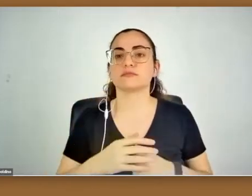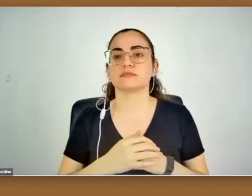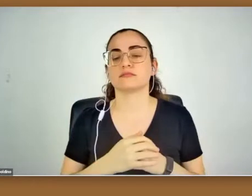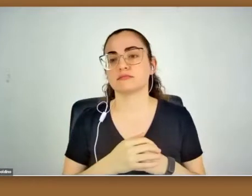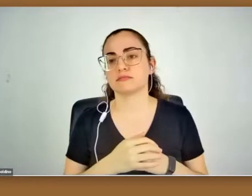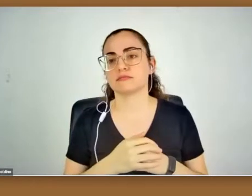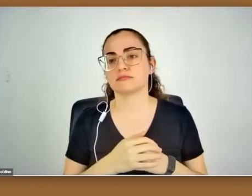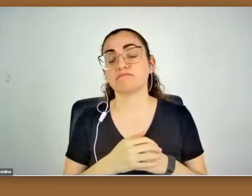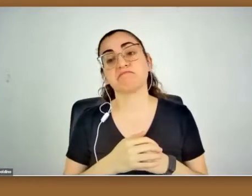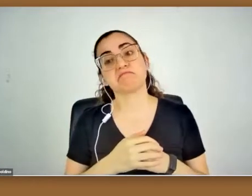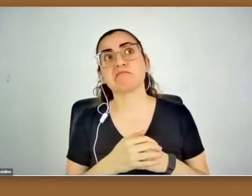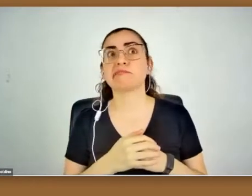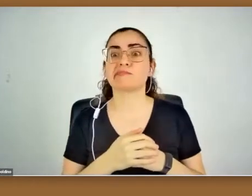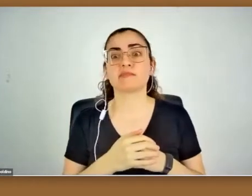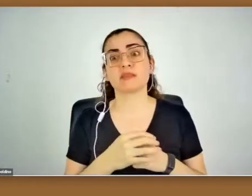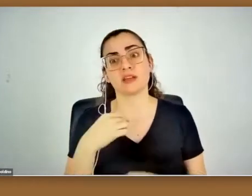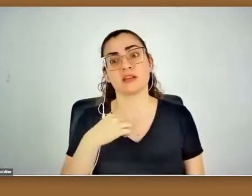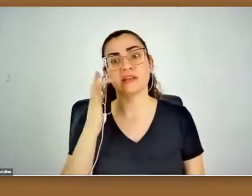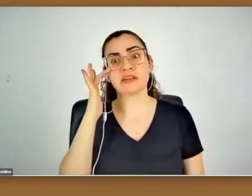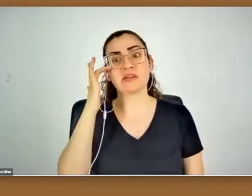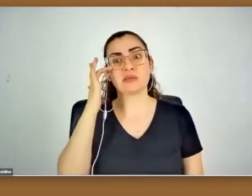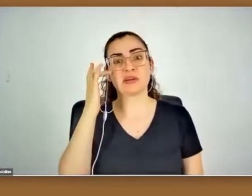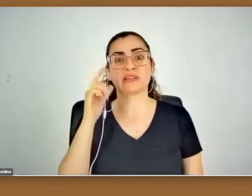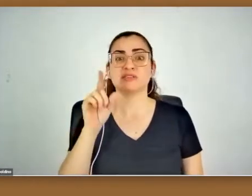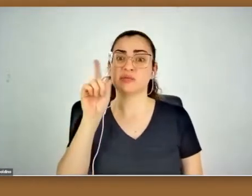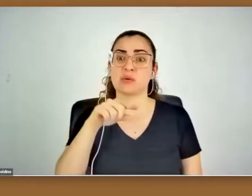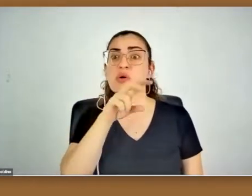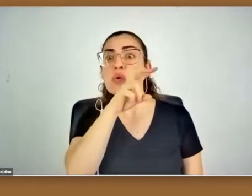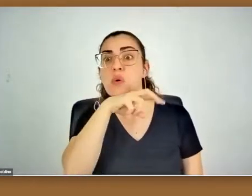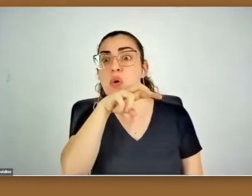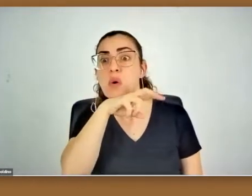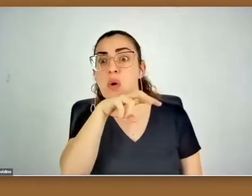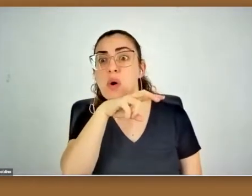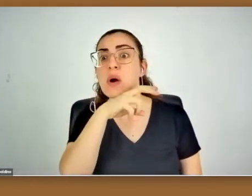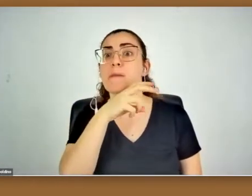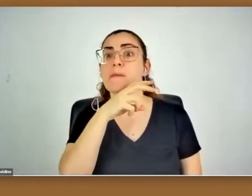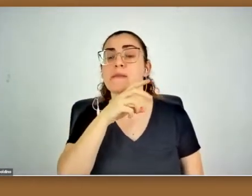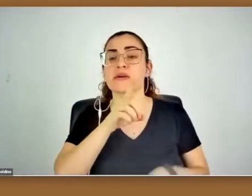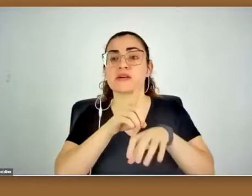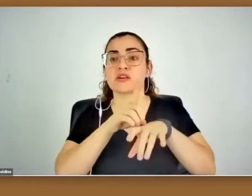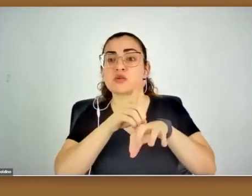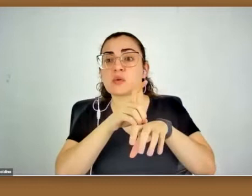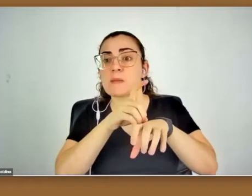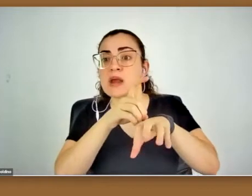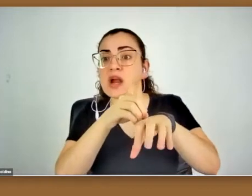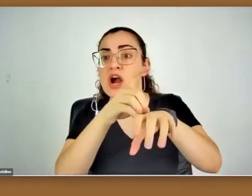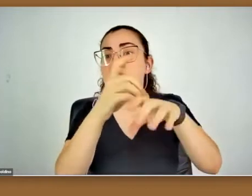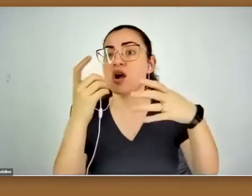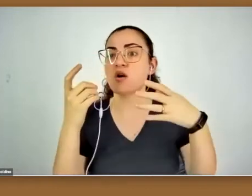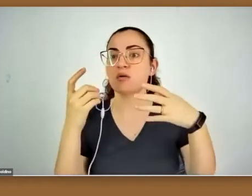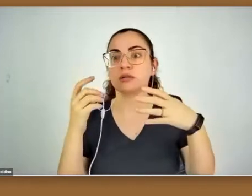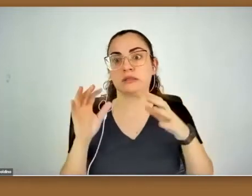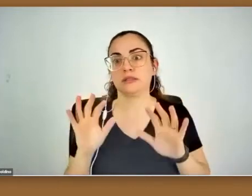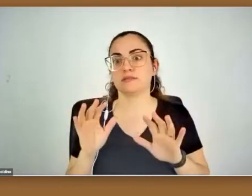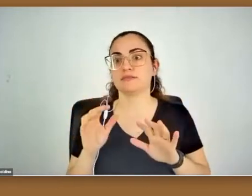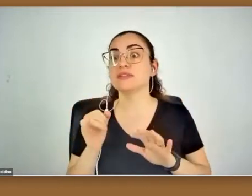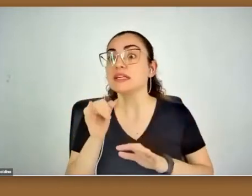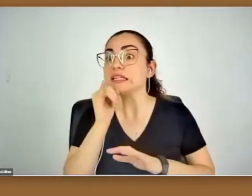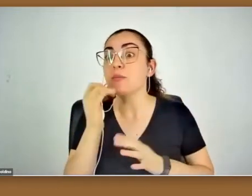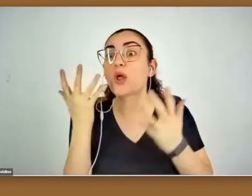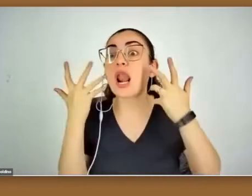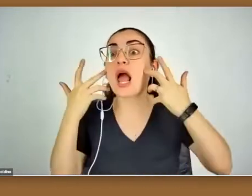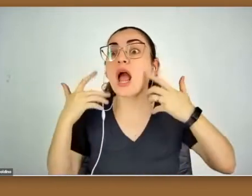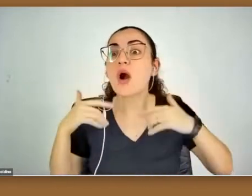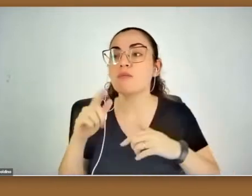Cobras são perigosas, escorpiões são perigosos. Eu não gostaria de encontrar um leão na selva, porque eu imagino que isso seja